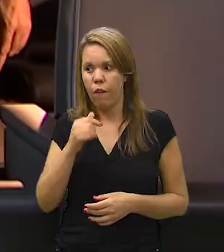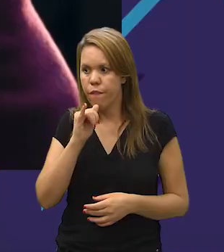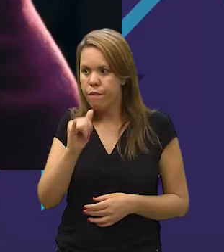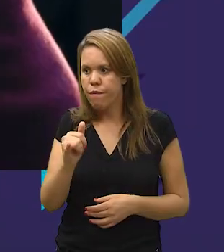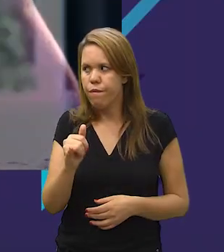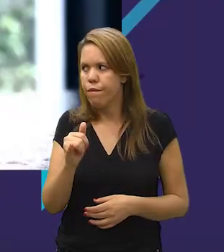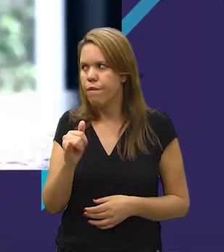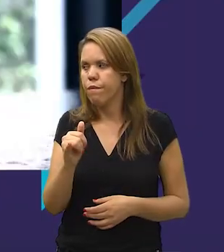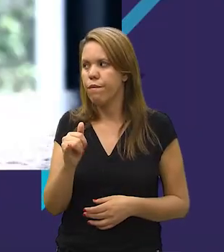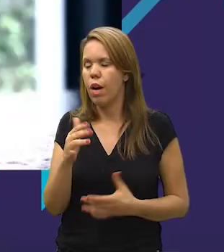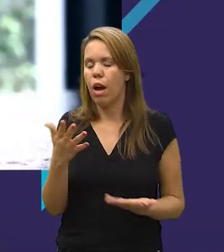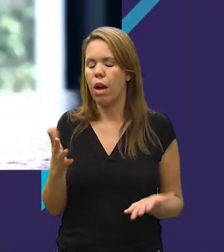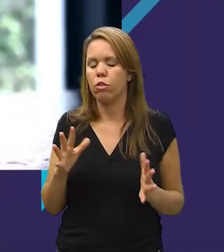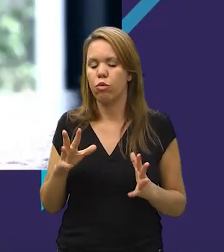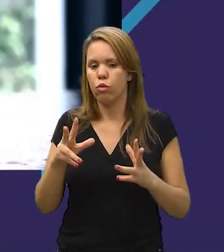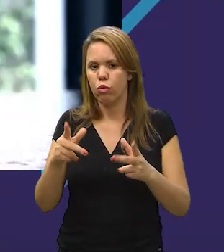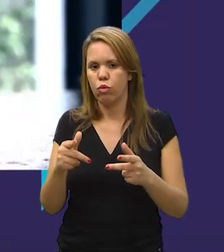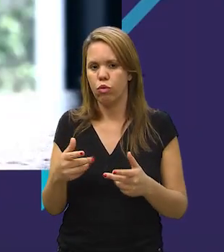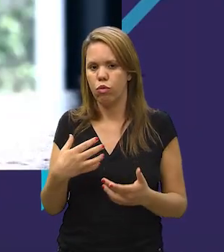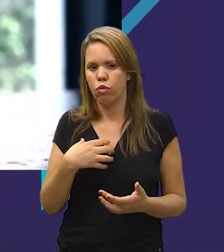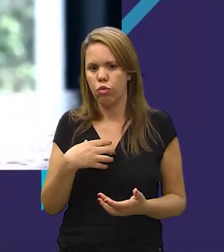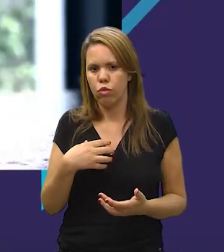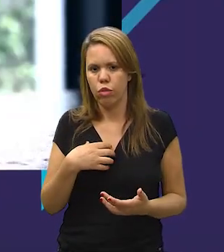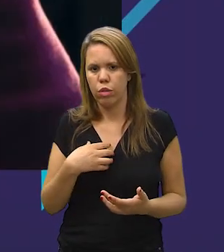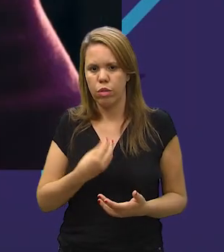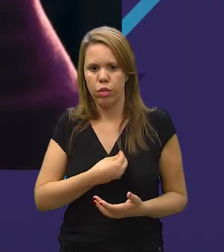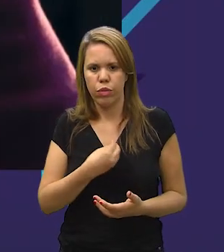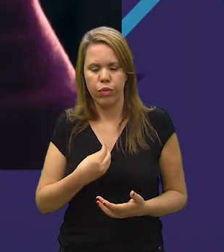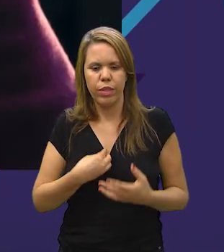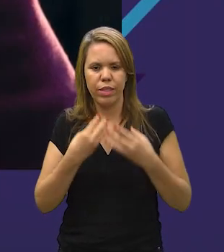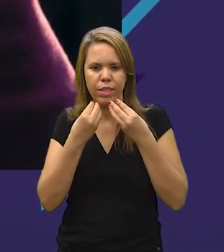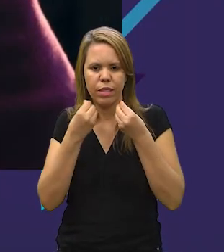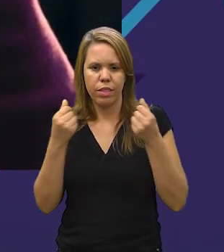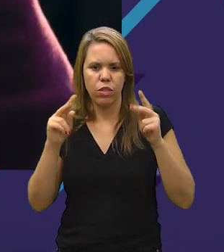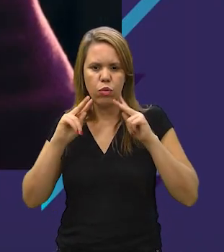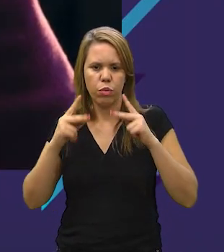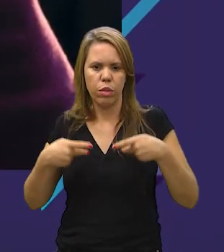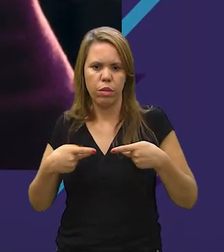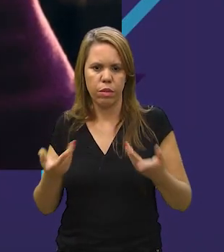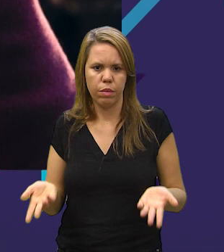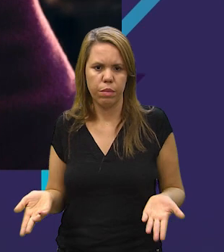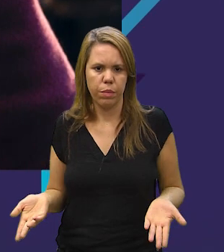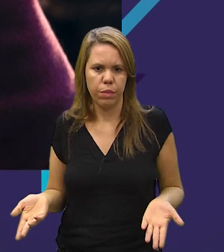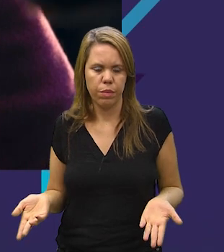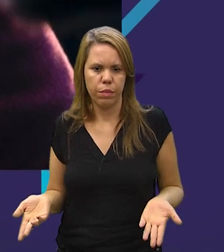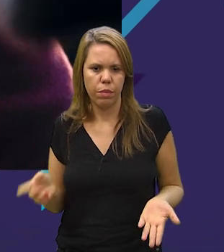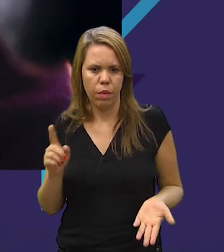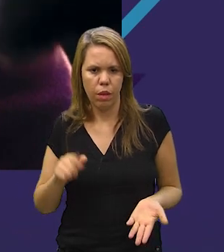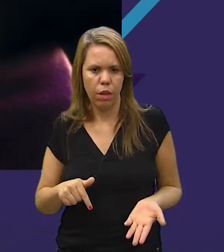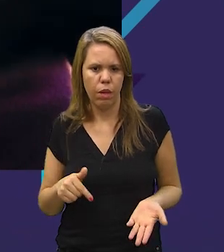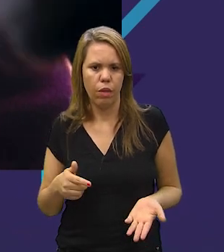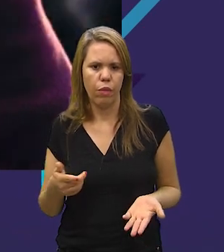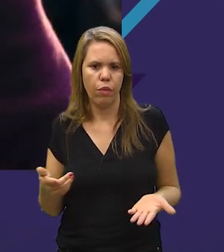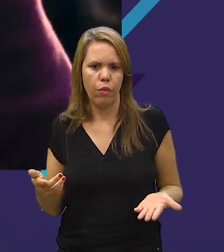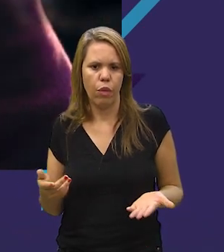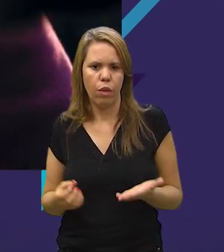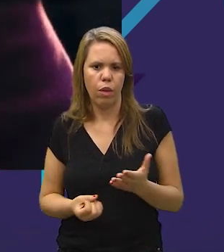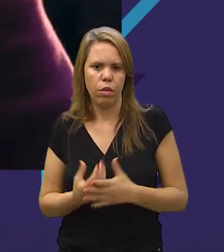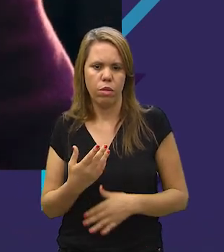revelo toda a minha parte sensível, humana, né? Para mim, acho que essa foi a